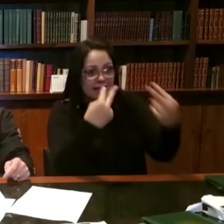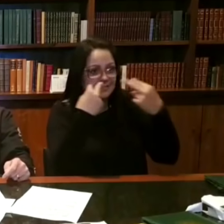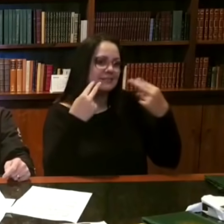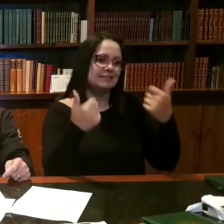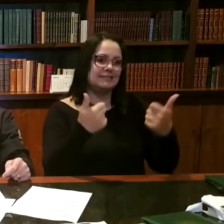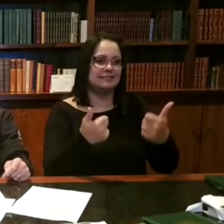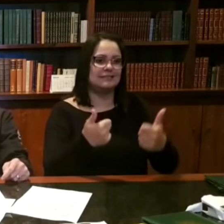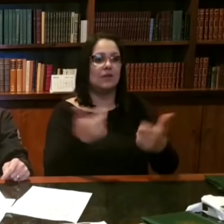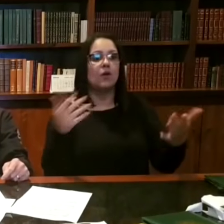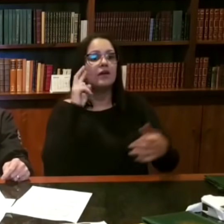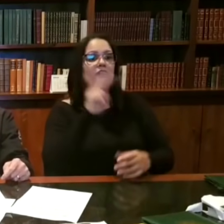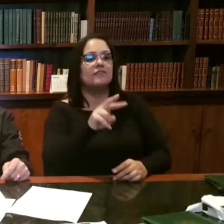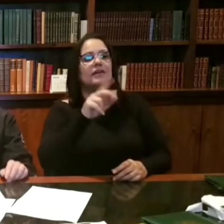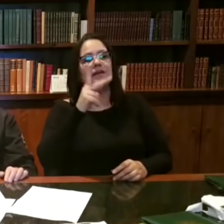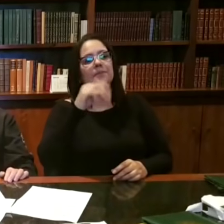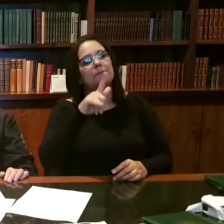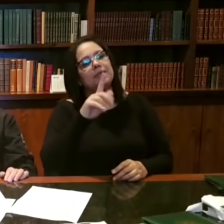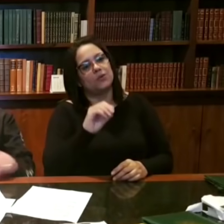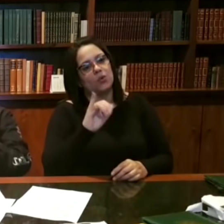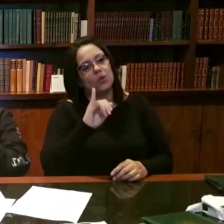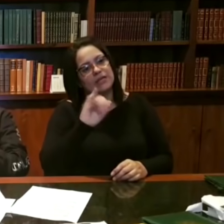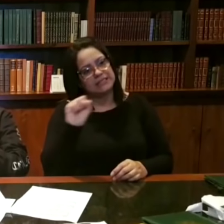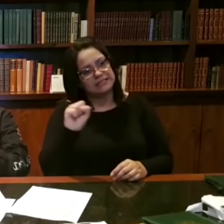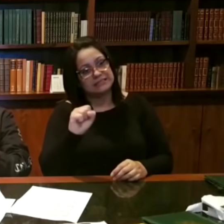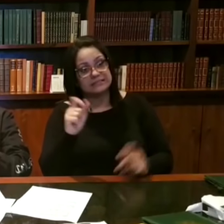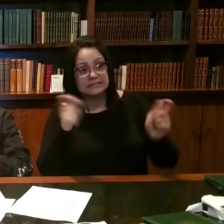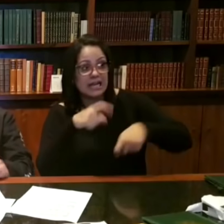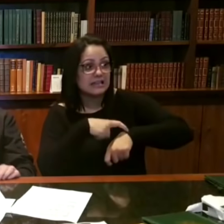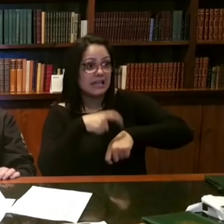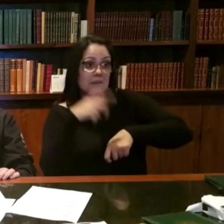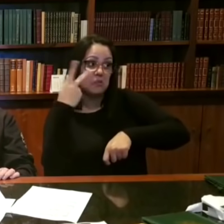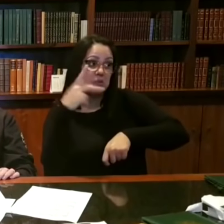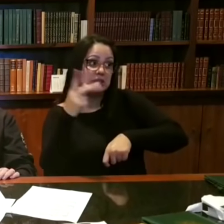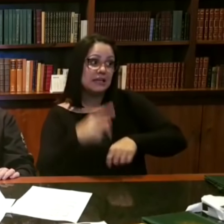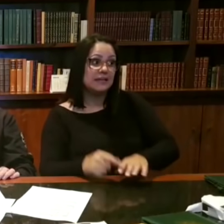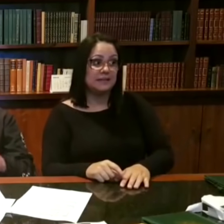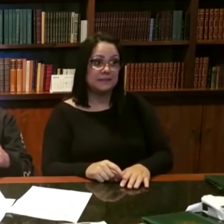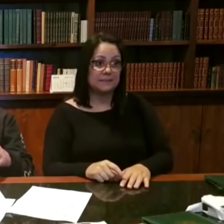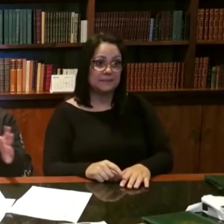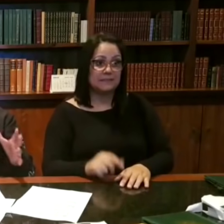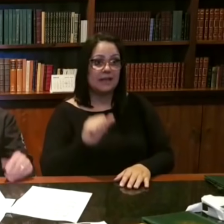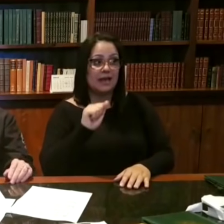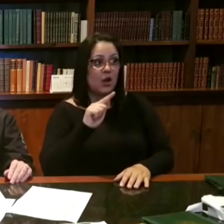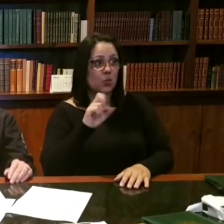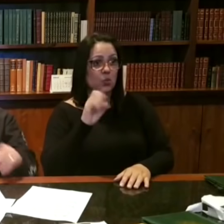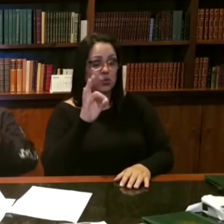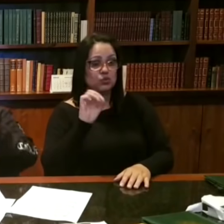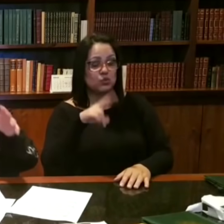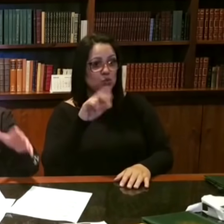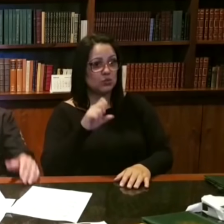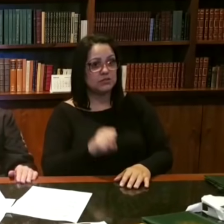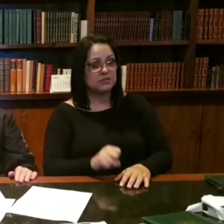na gente aí, liga ali no Pingo, passa para o Pingo nos ir. Eu não sei se eles têm mais algum tempo de programação lá, o Augusto Nunes com o seu